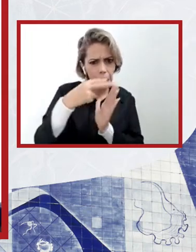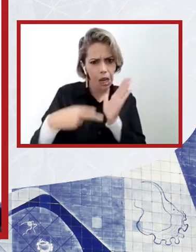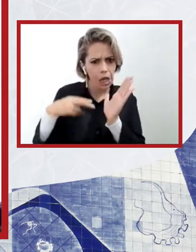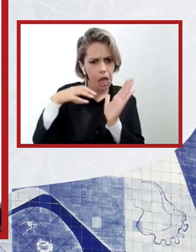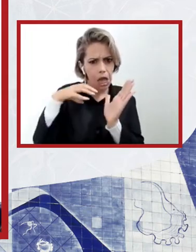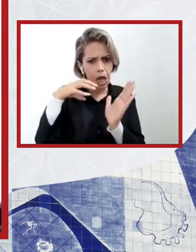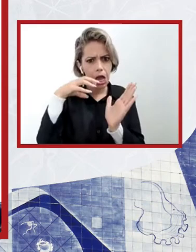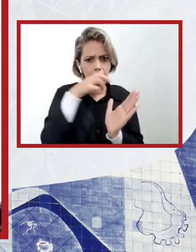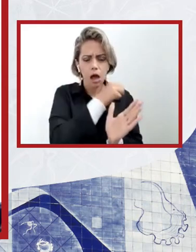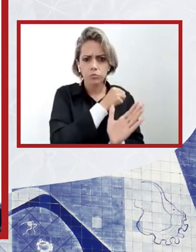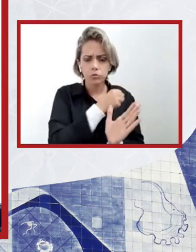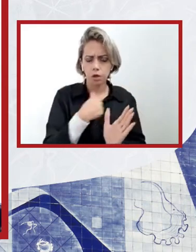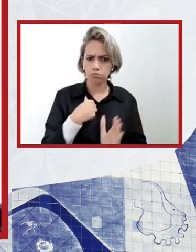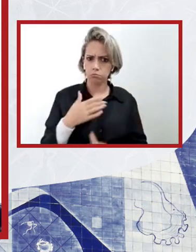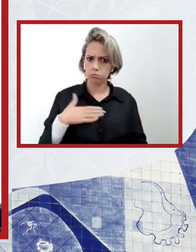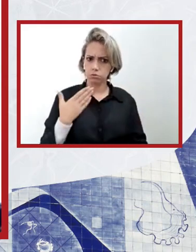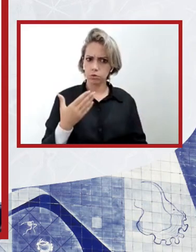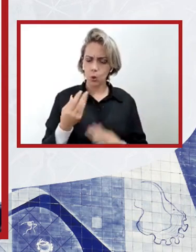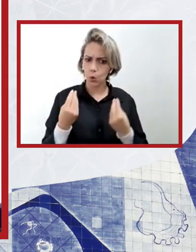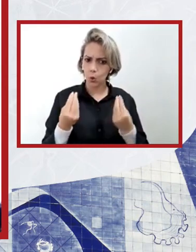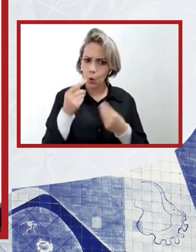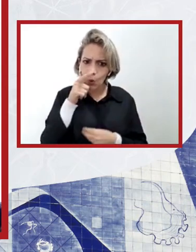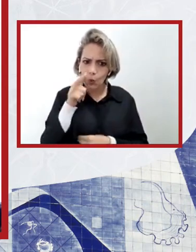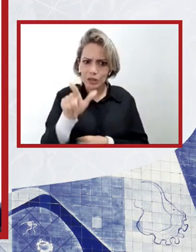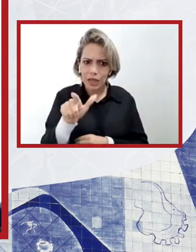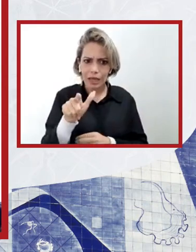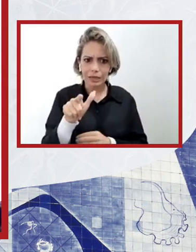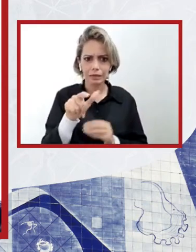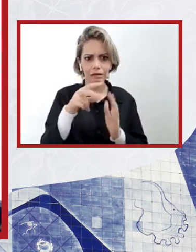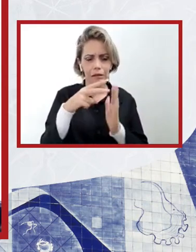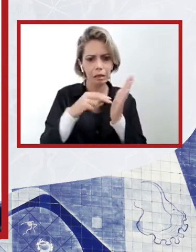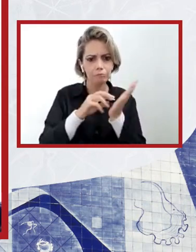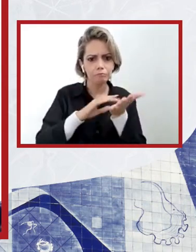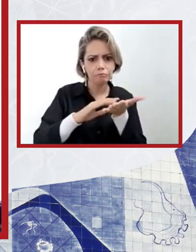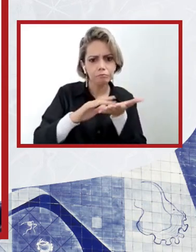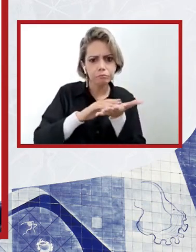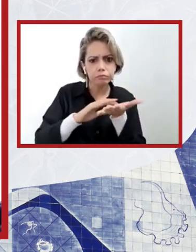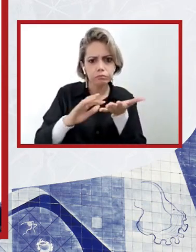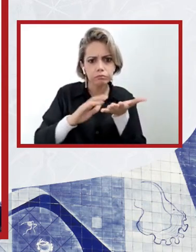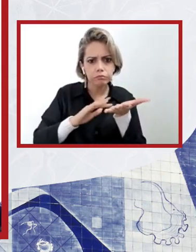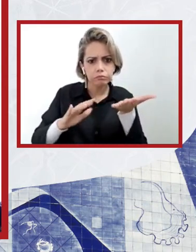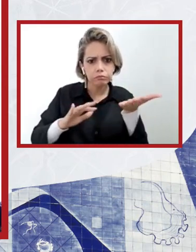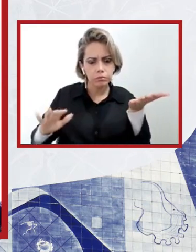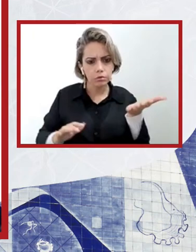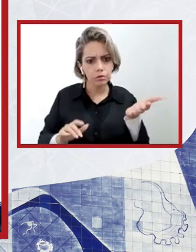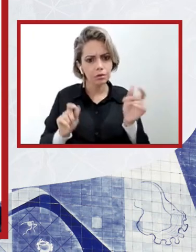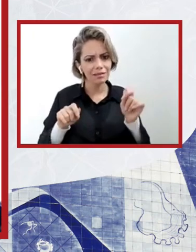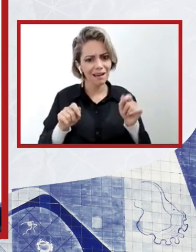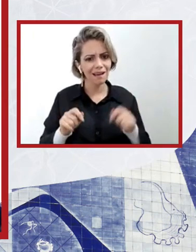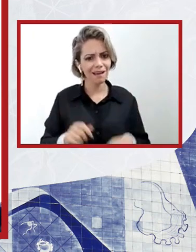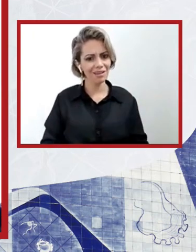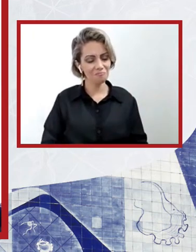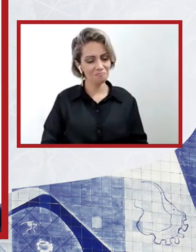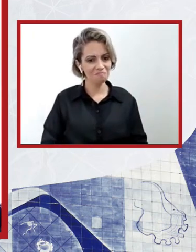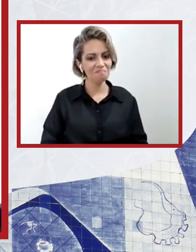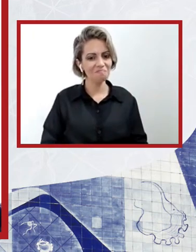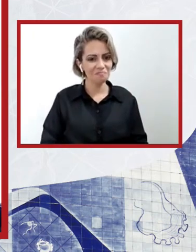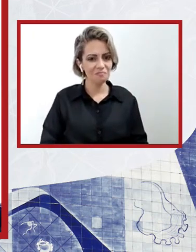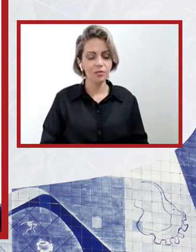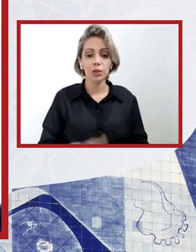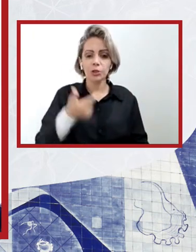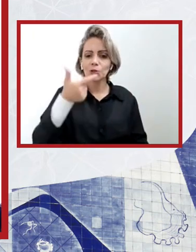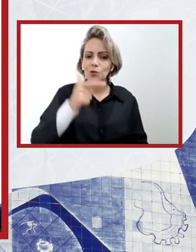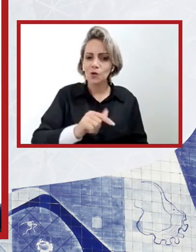elas conseguem, né? Então, acho que essa integração sempre é uma coisa muito, muito, muito bonita. Então, muito obrigada mais uma vez a